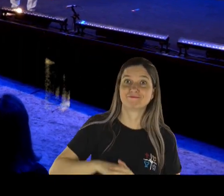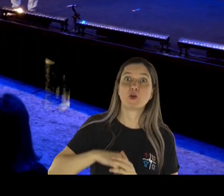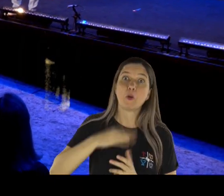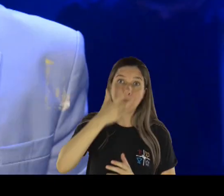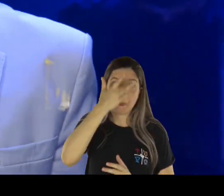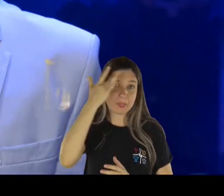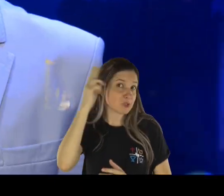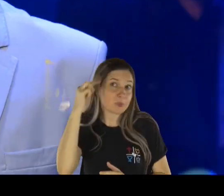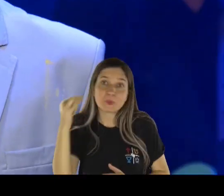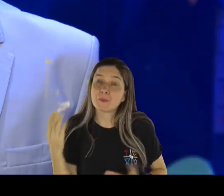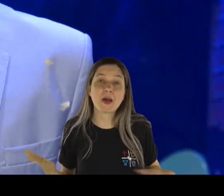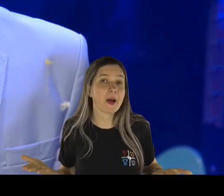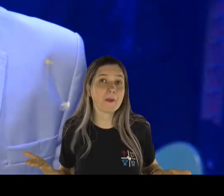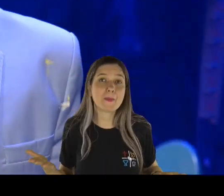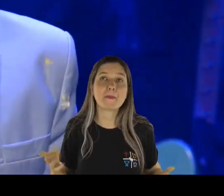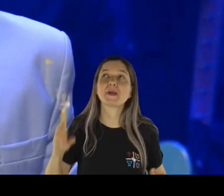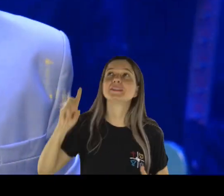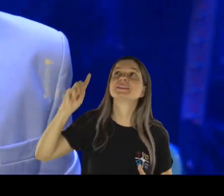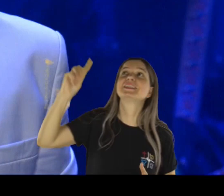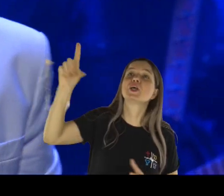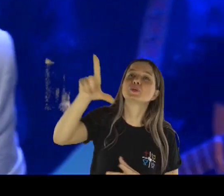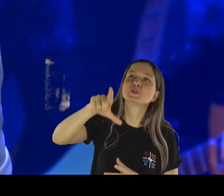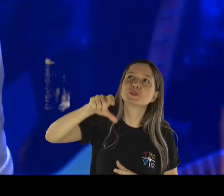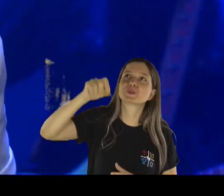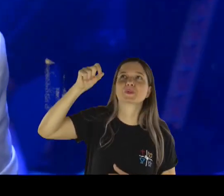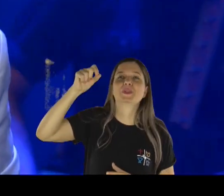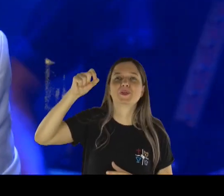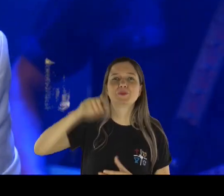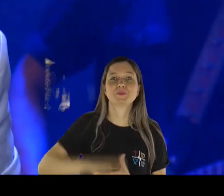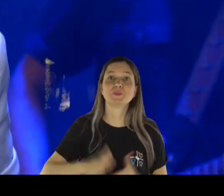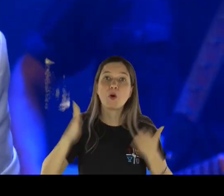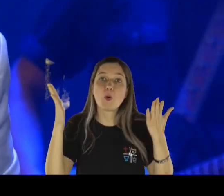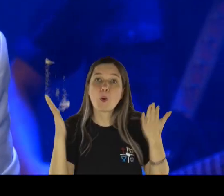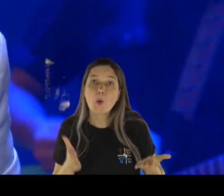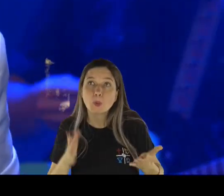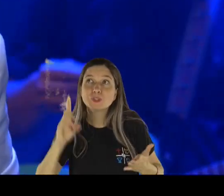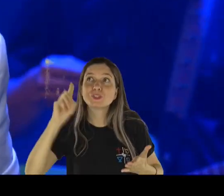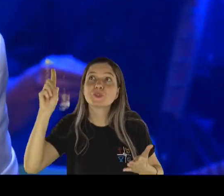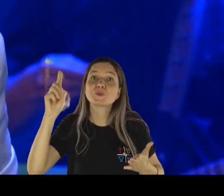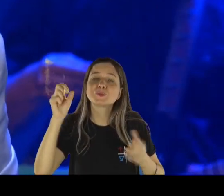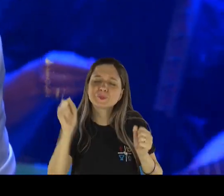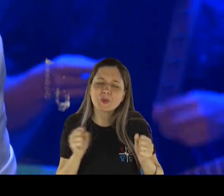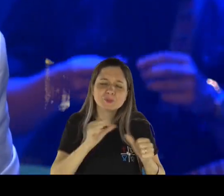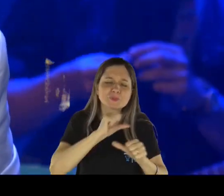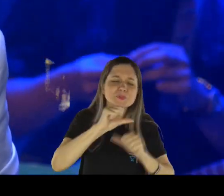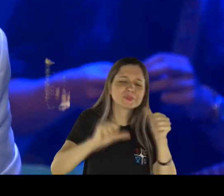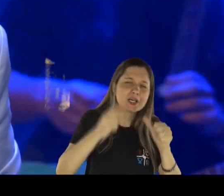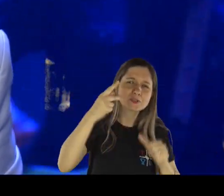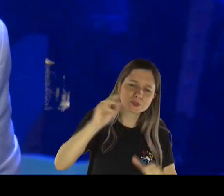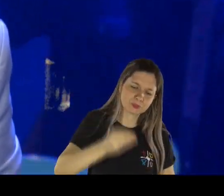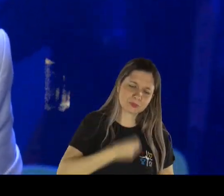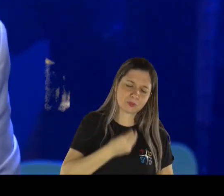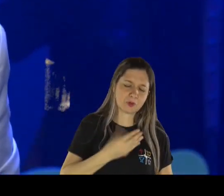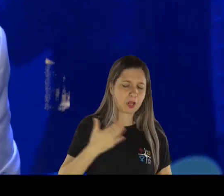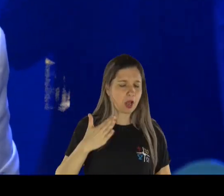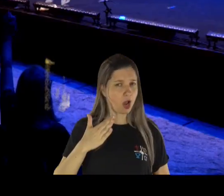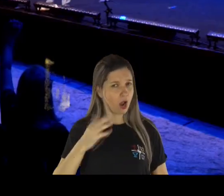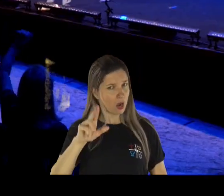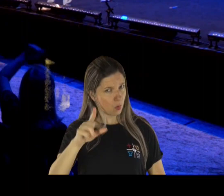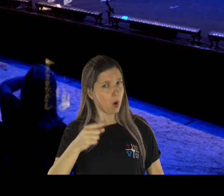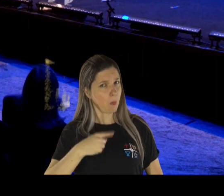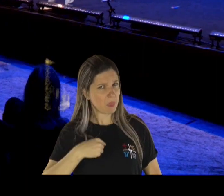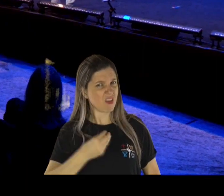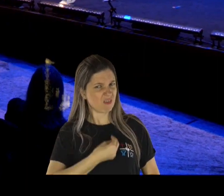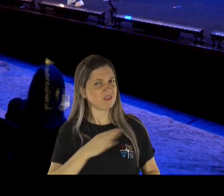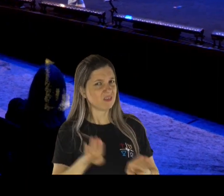posso falar de cátedra, eu posso falar com experiência própria. Então agora você vai comigo, não de